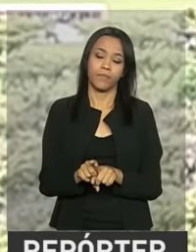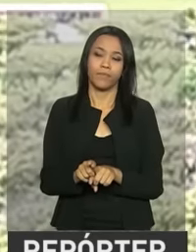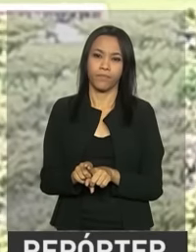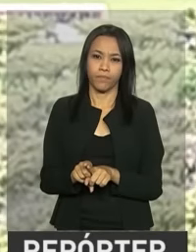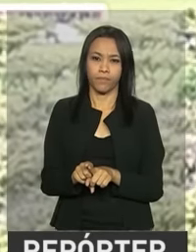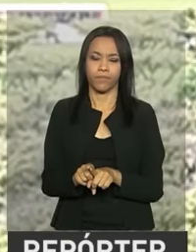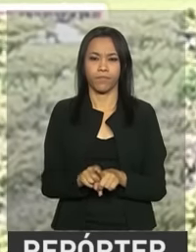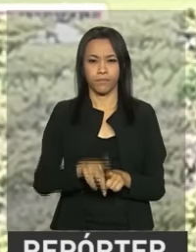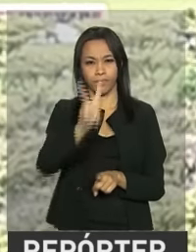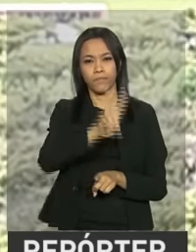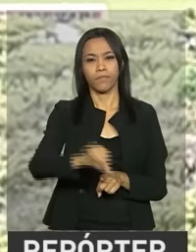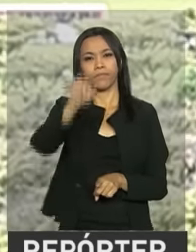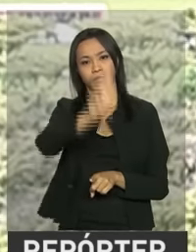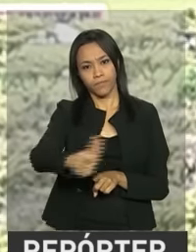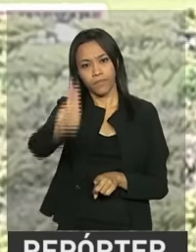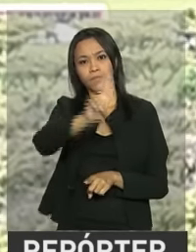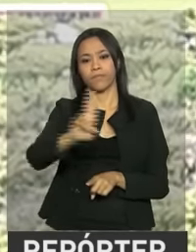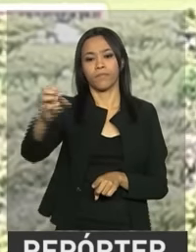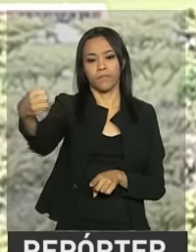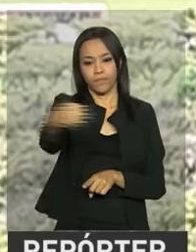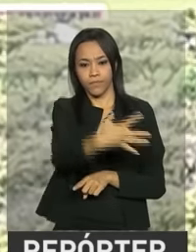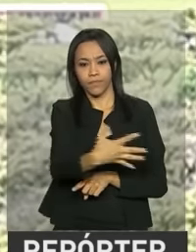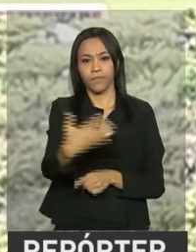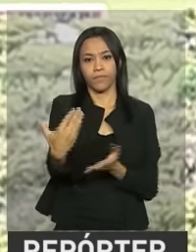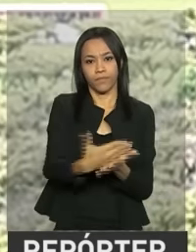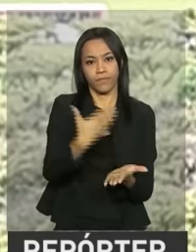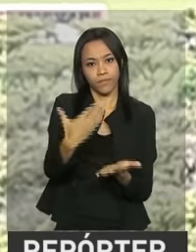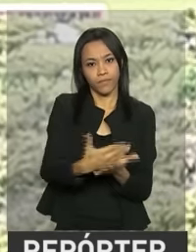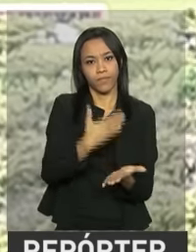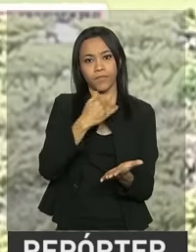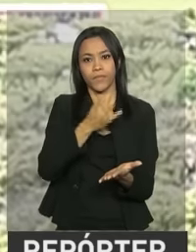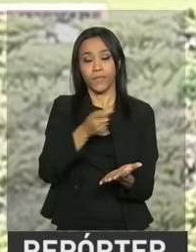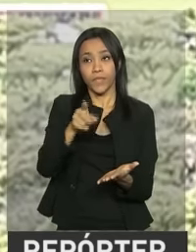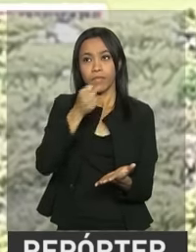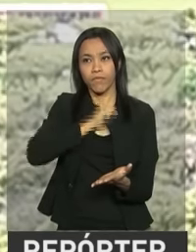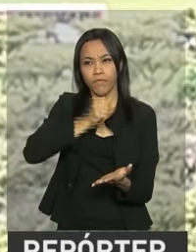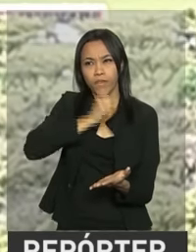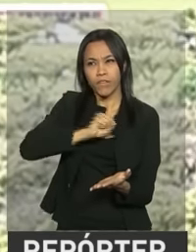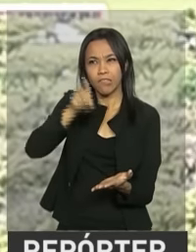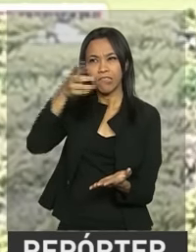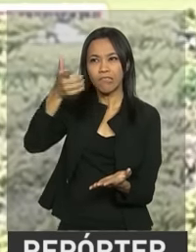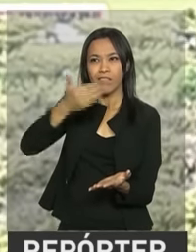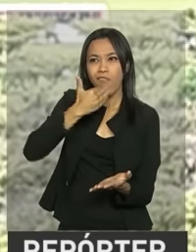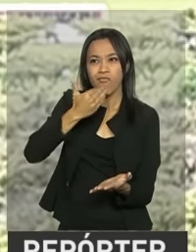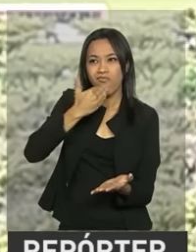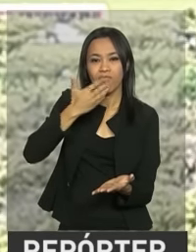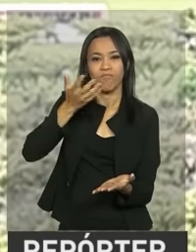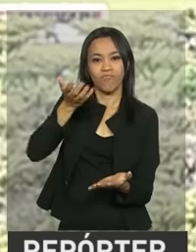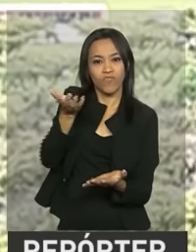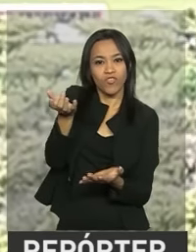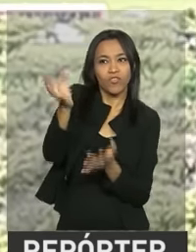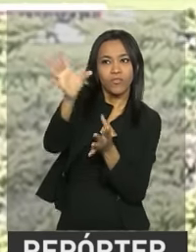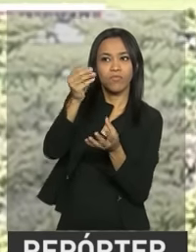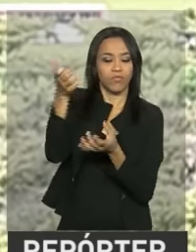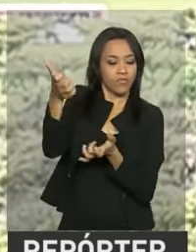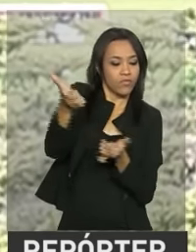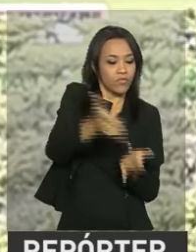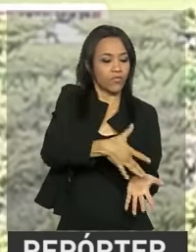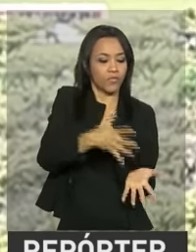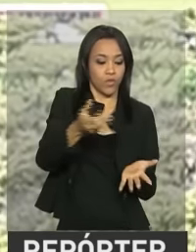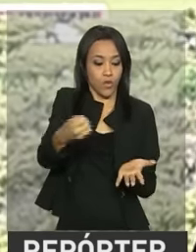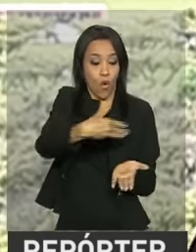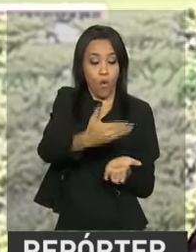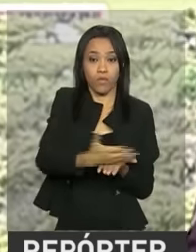vão ser confeccionados novos livros para a reposição daqueles que estiverem estragados e também para atender a demanda de